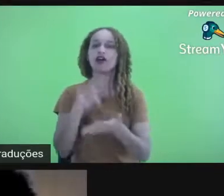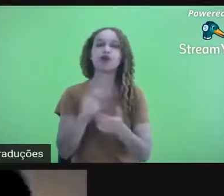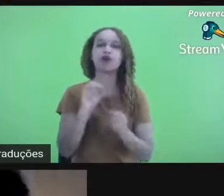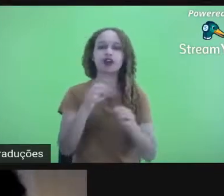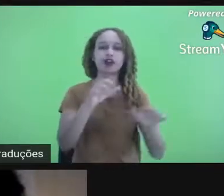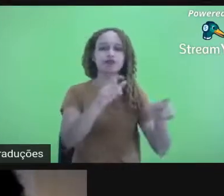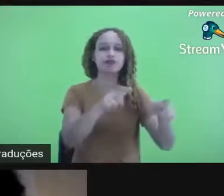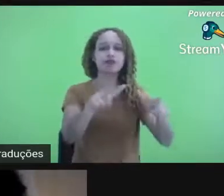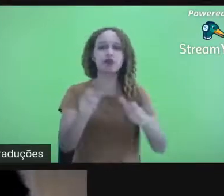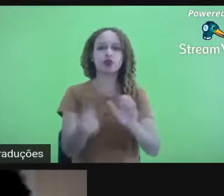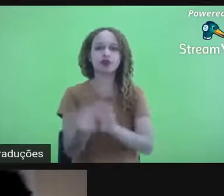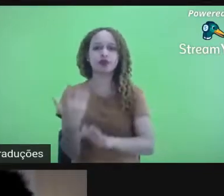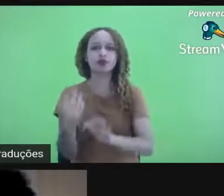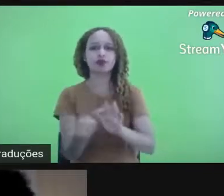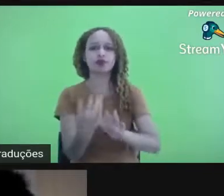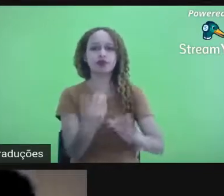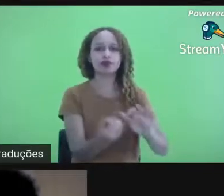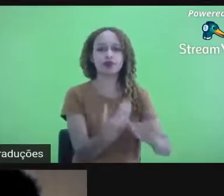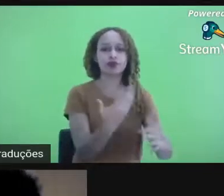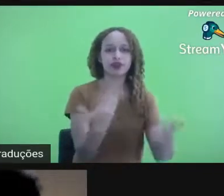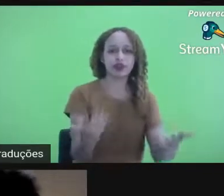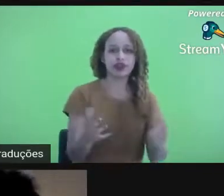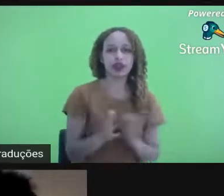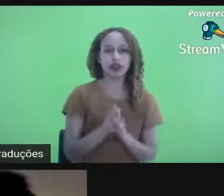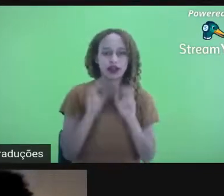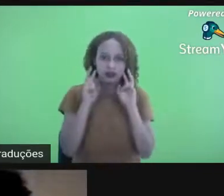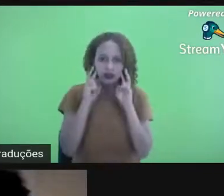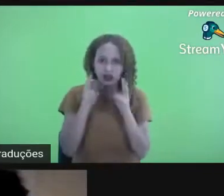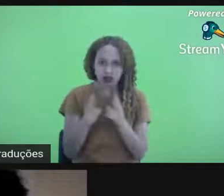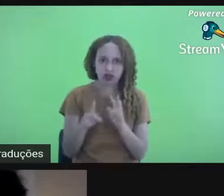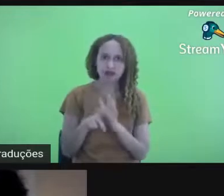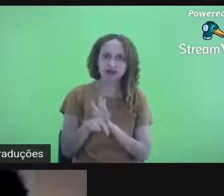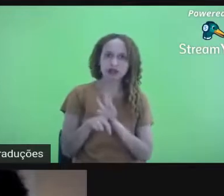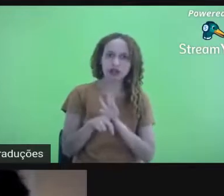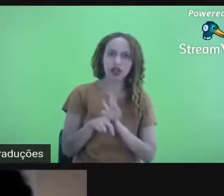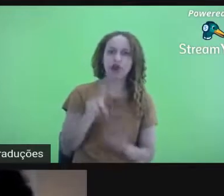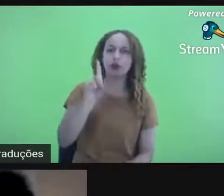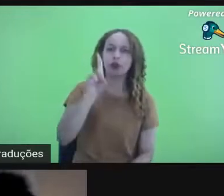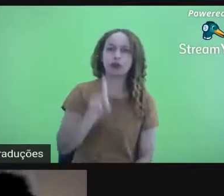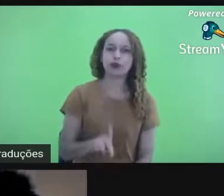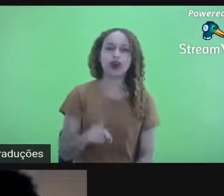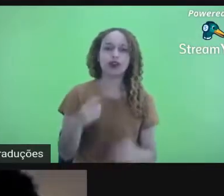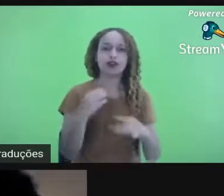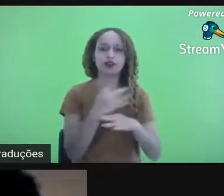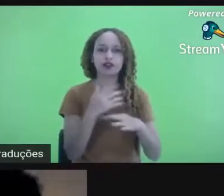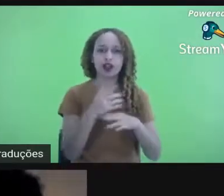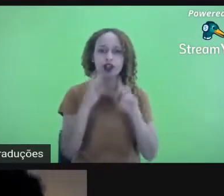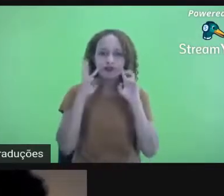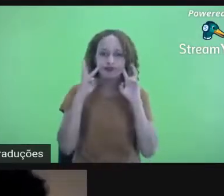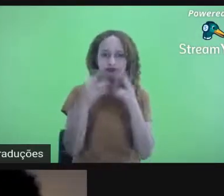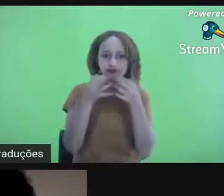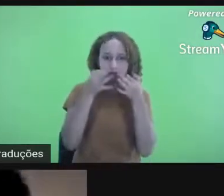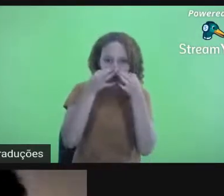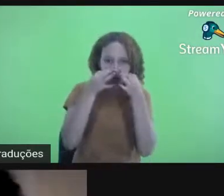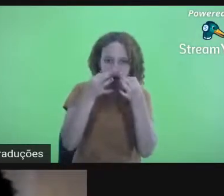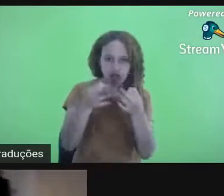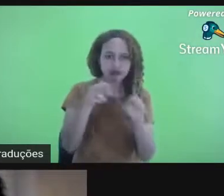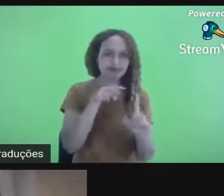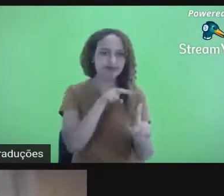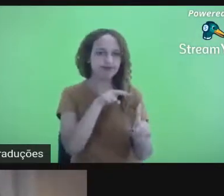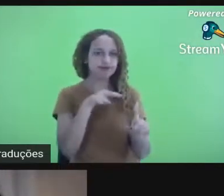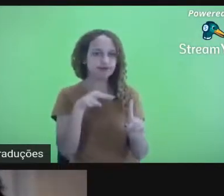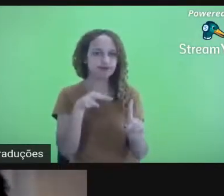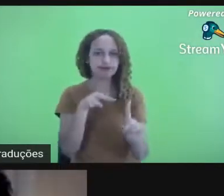iremos buscar refletir de forma crítica sobre o direito à cidade, pelo viés de uma análise territorial ampla,